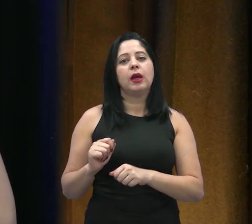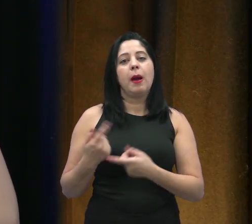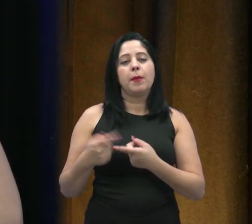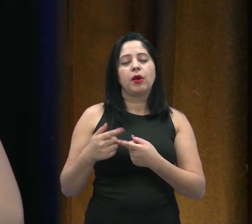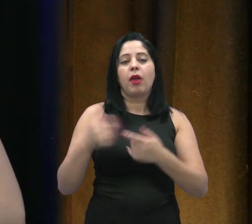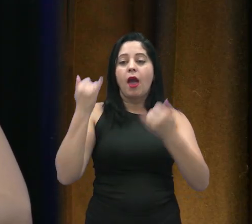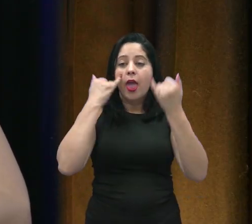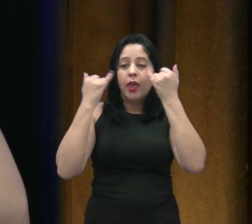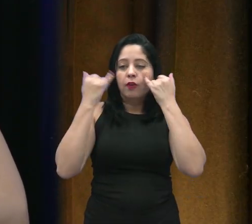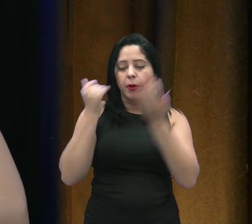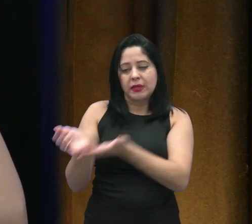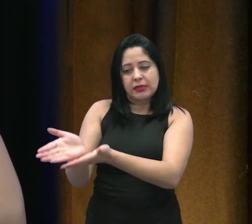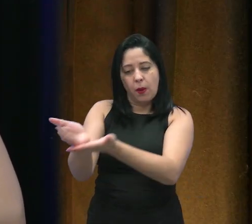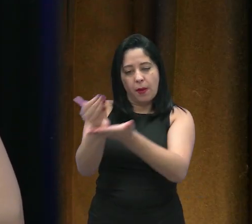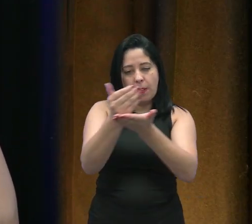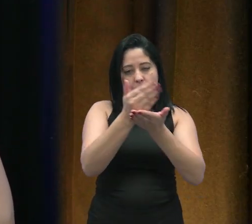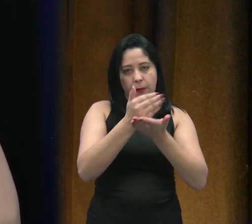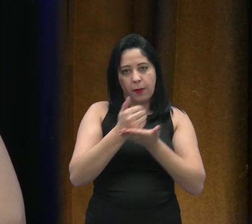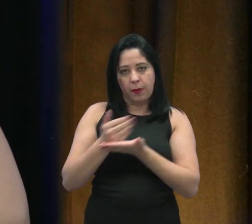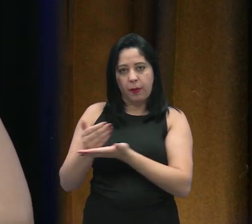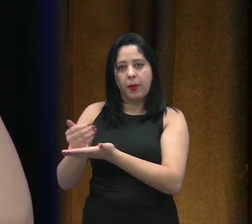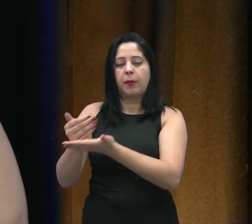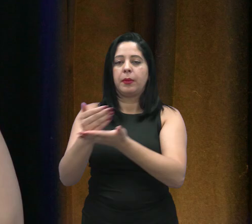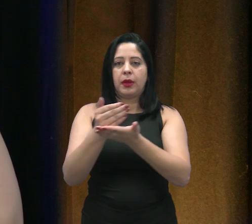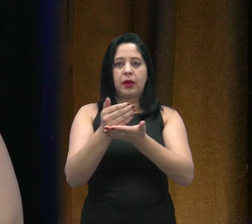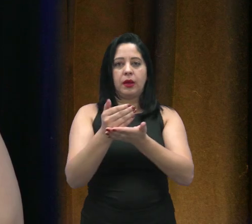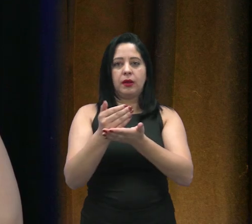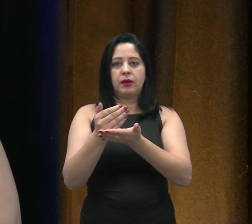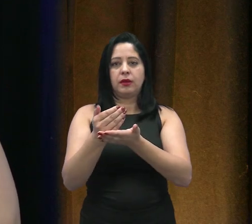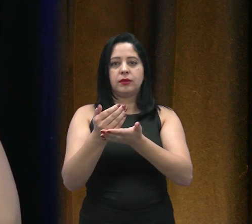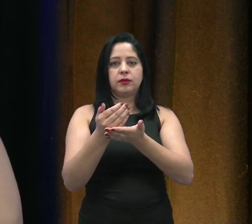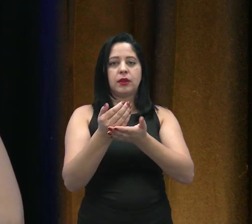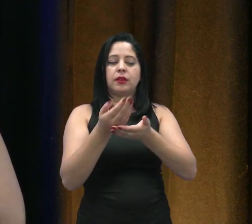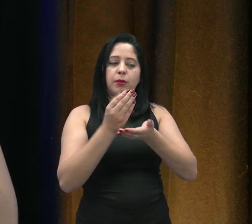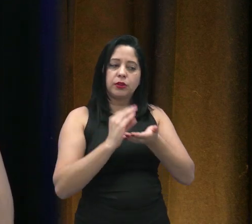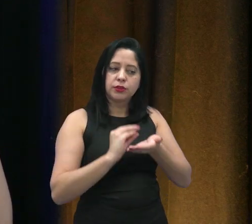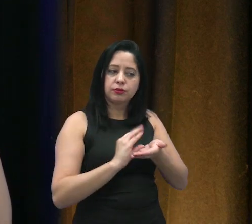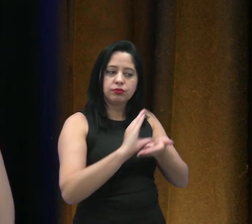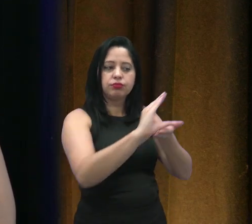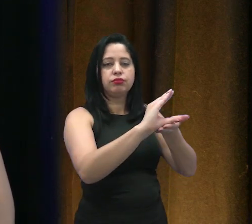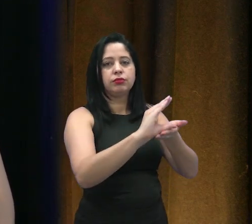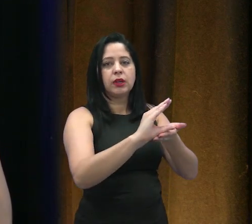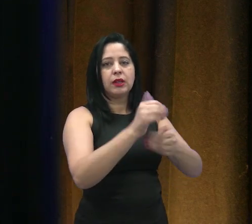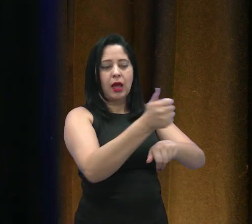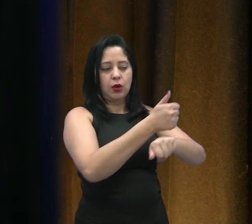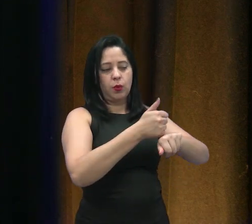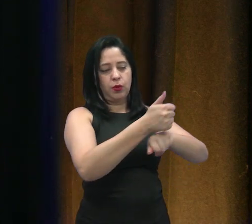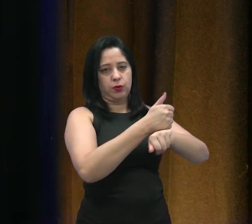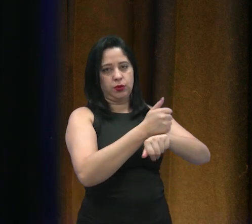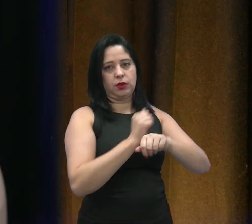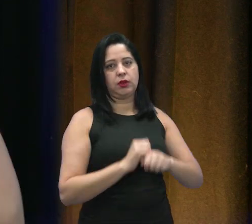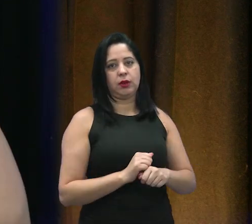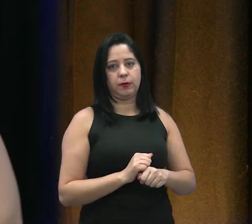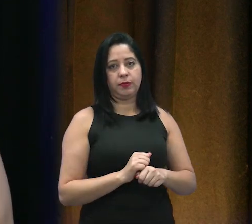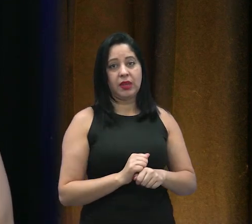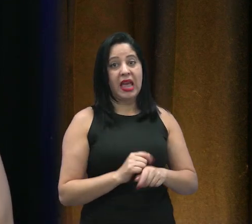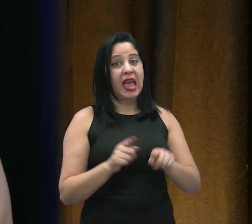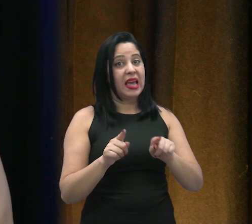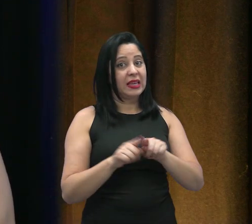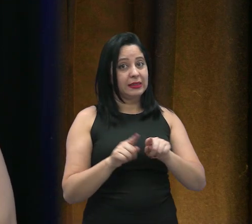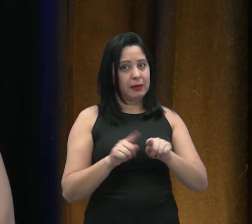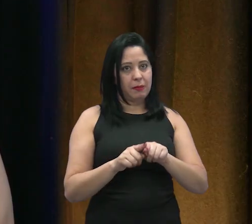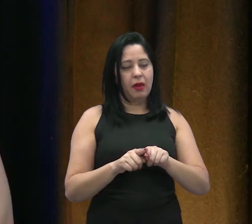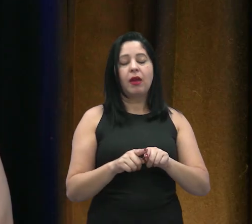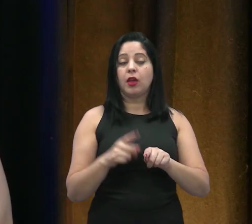gente consiga pegar informações para conseguir trazer para os nossos profissionais e também levar orientações dos nossos profissionais para dentro das